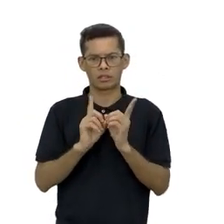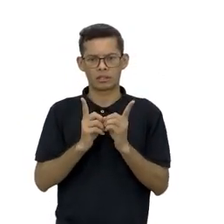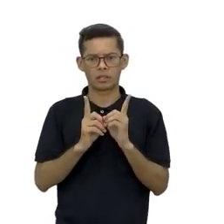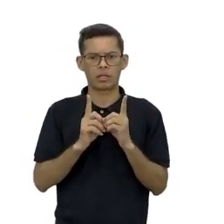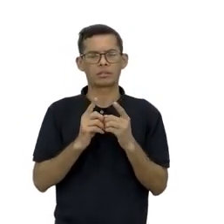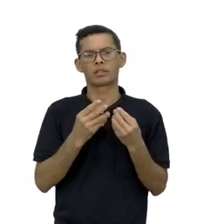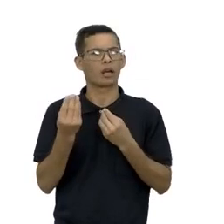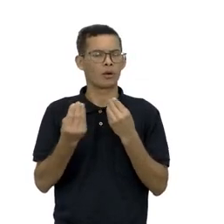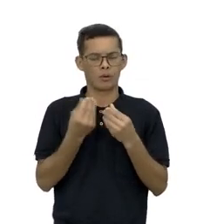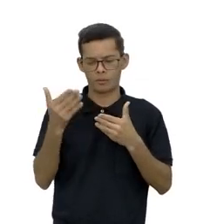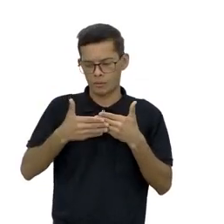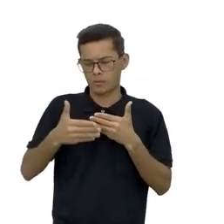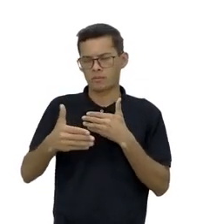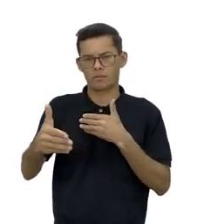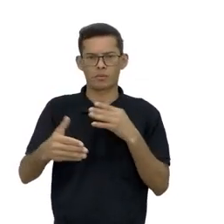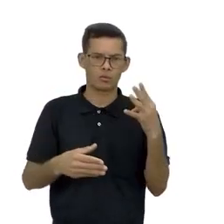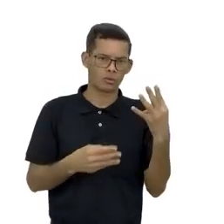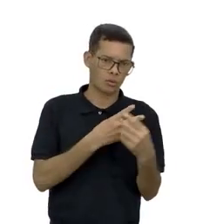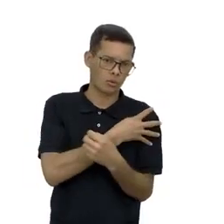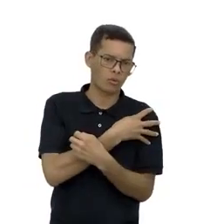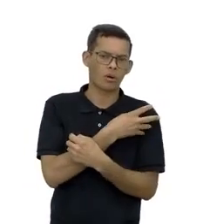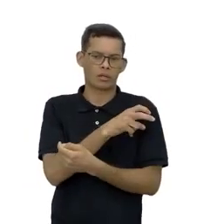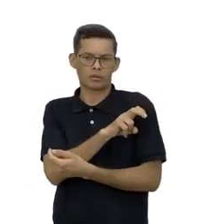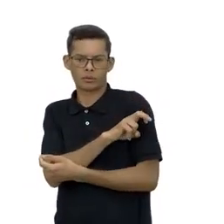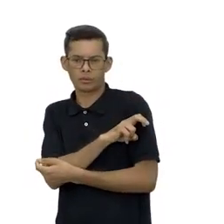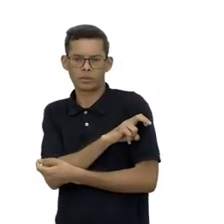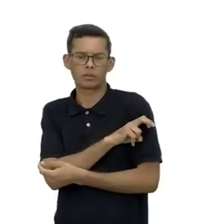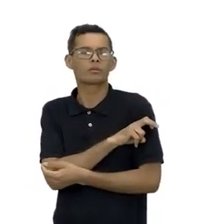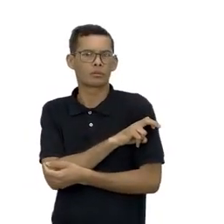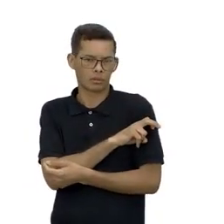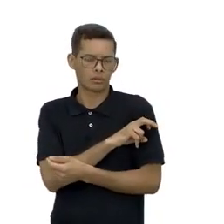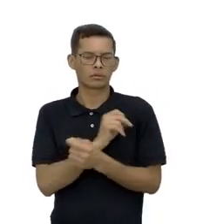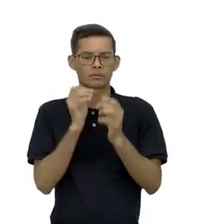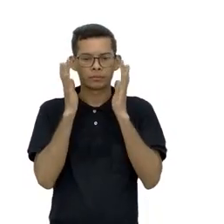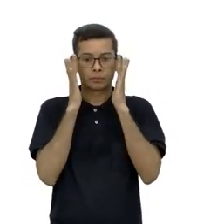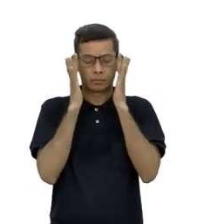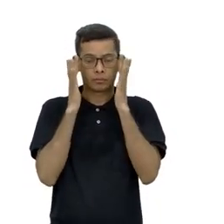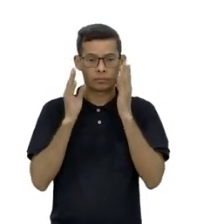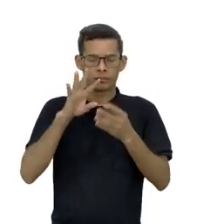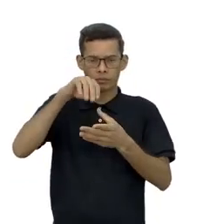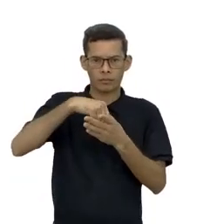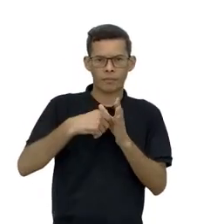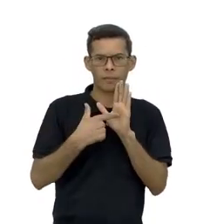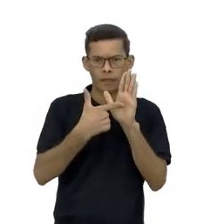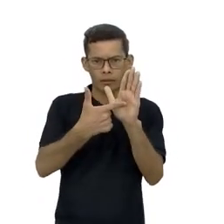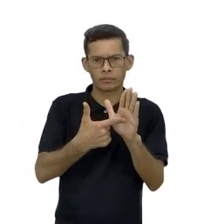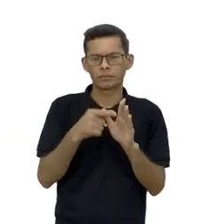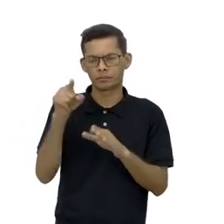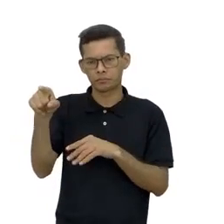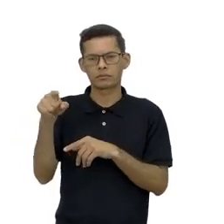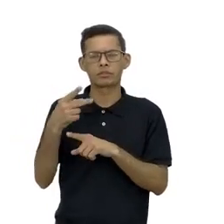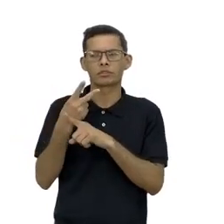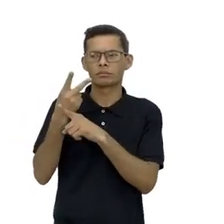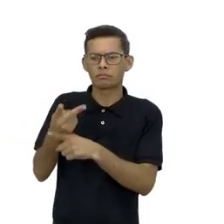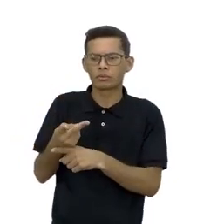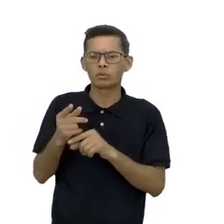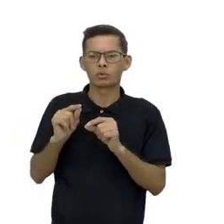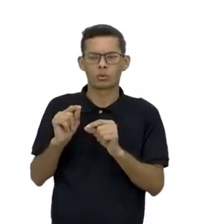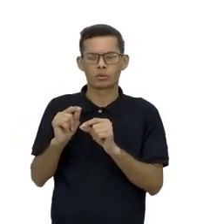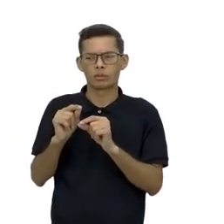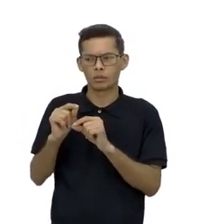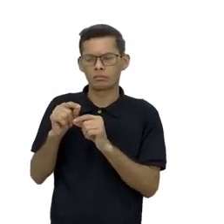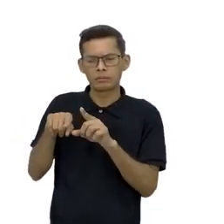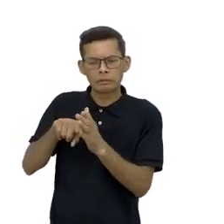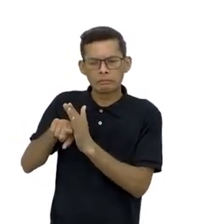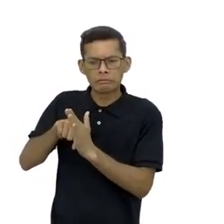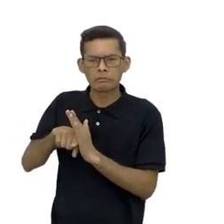da sequência didática do 4º e do 5º anos. E, nessa apresentação, ela buscou